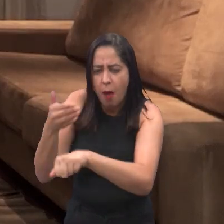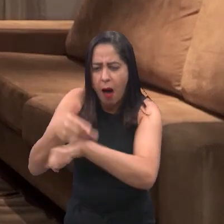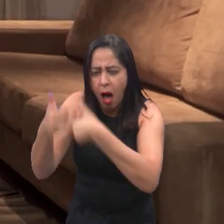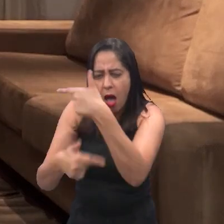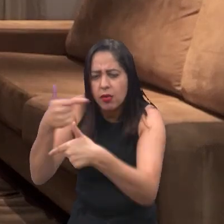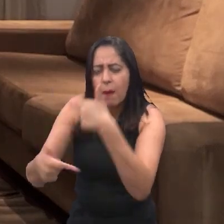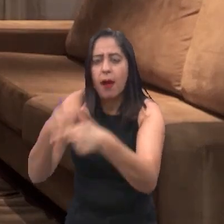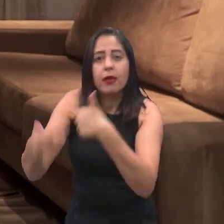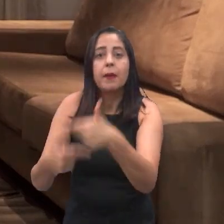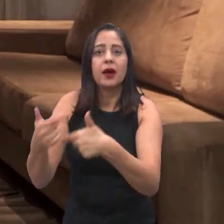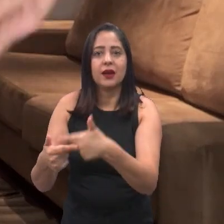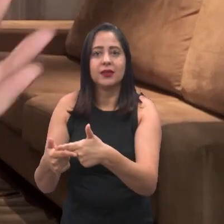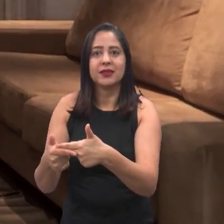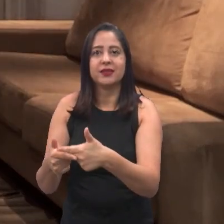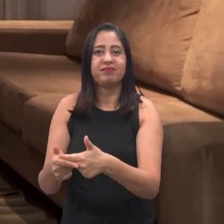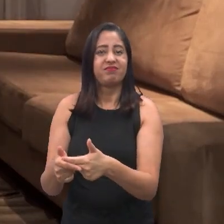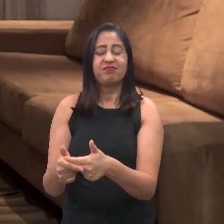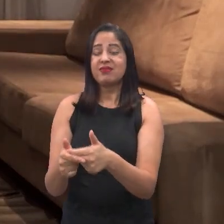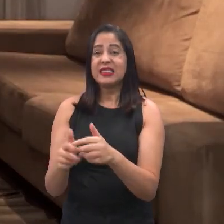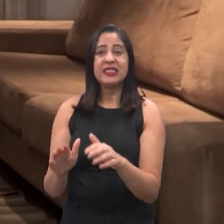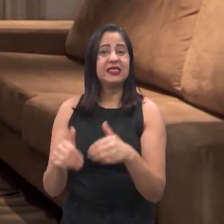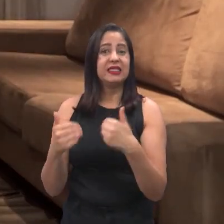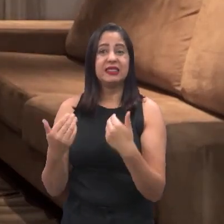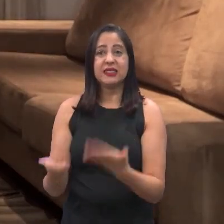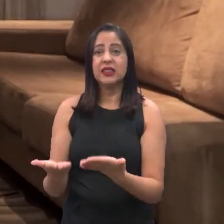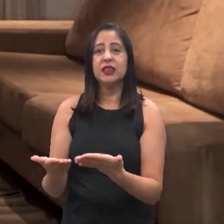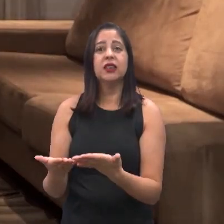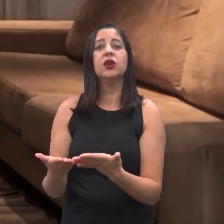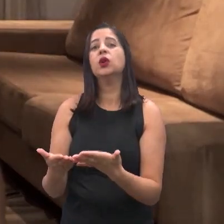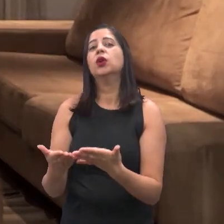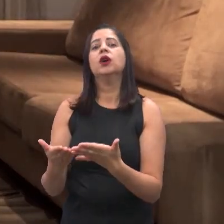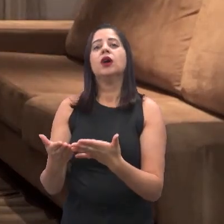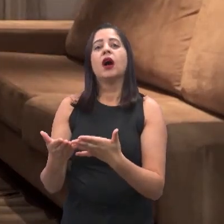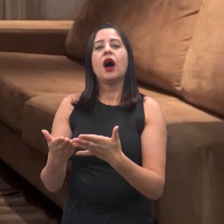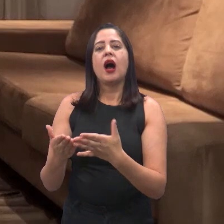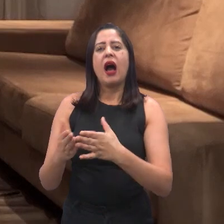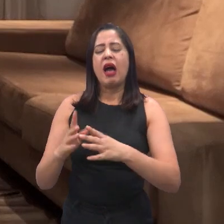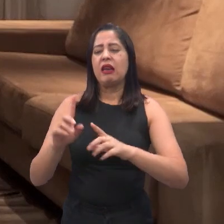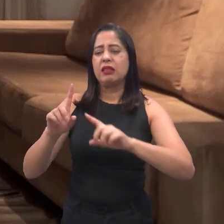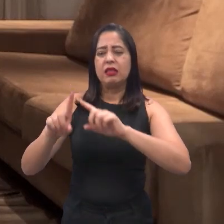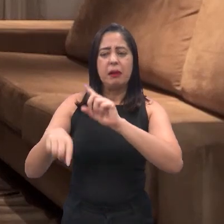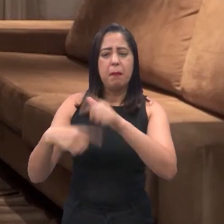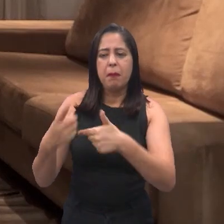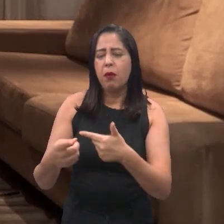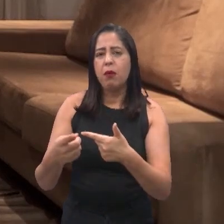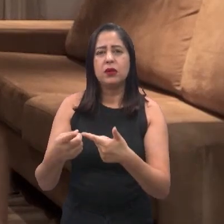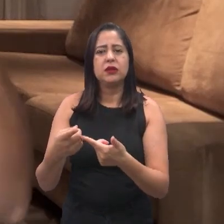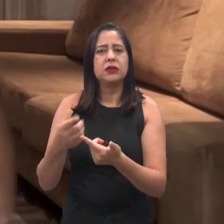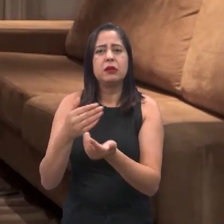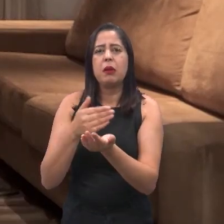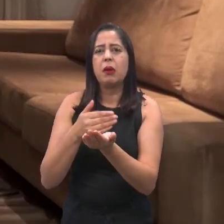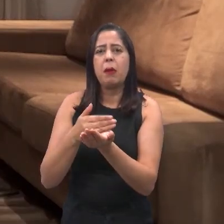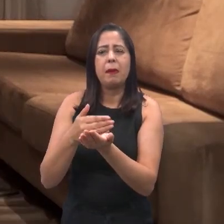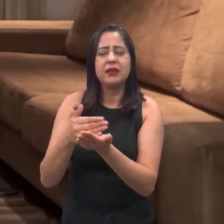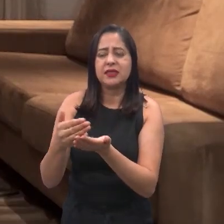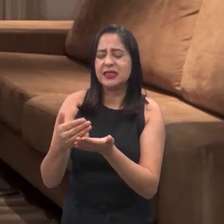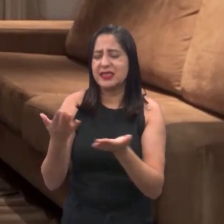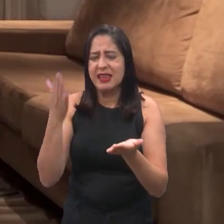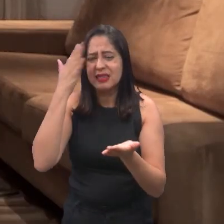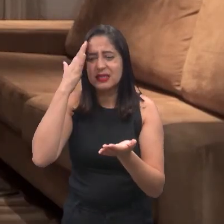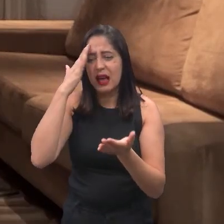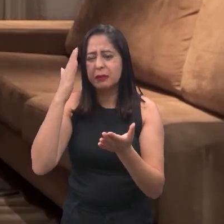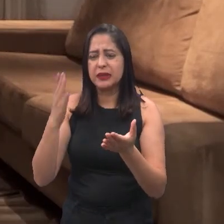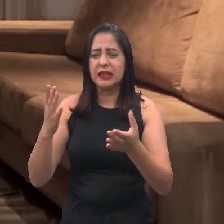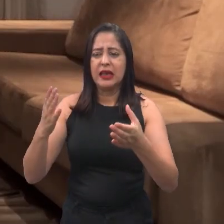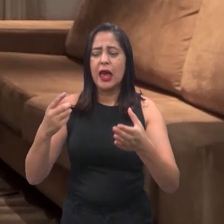Observava que eu não enquadrava naquele sistema de trabalho, é como se eu fosse um círculo e eu tentasse encaixar dentro de um